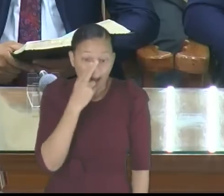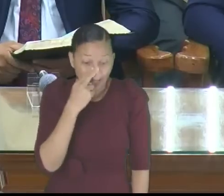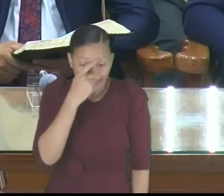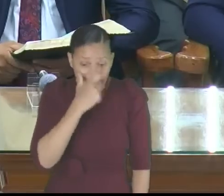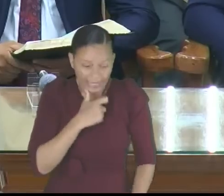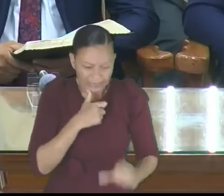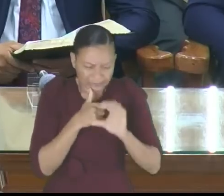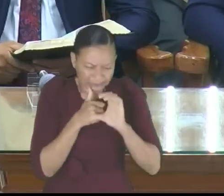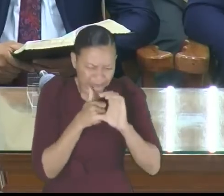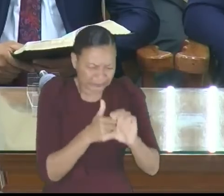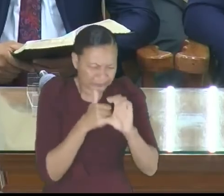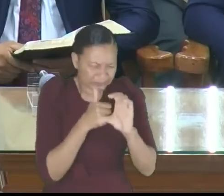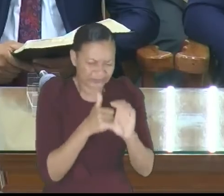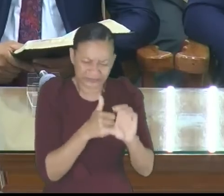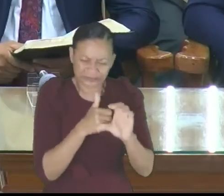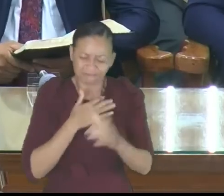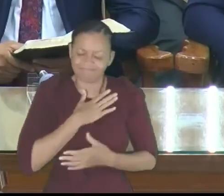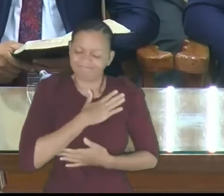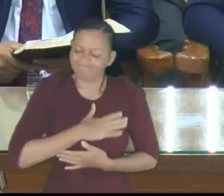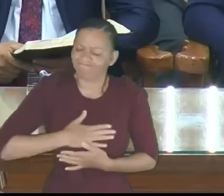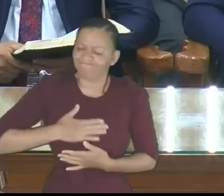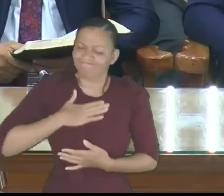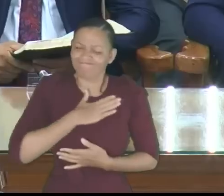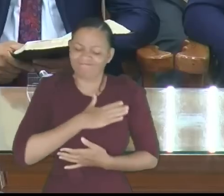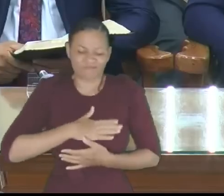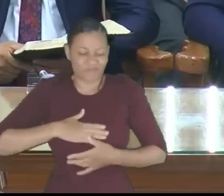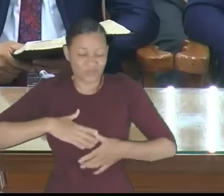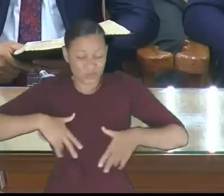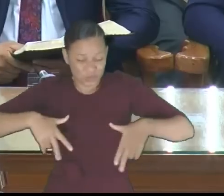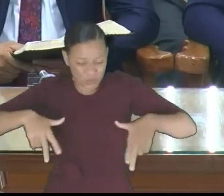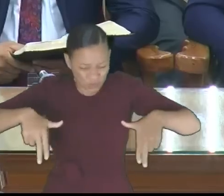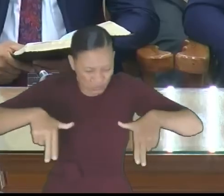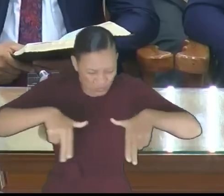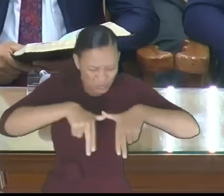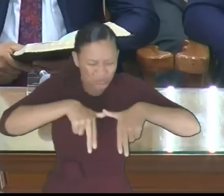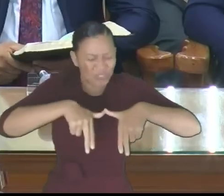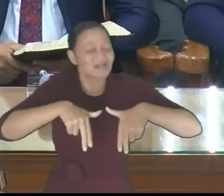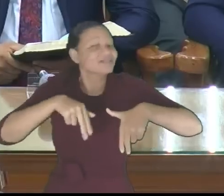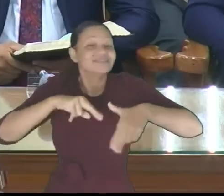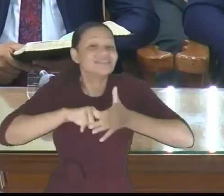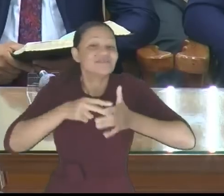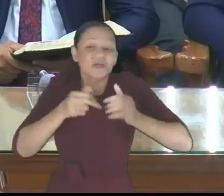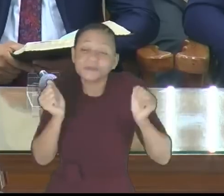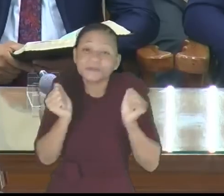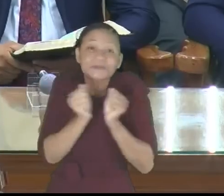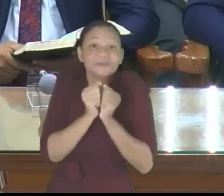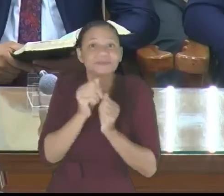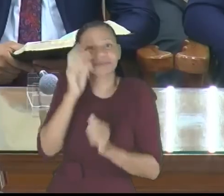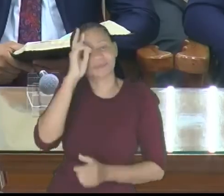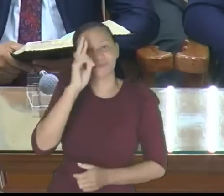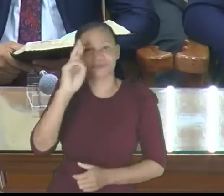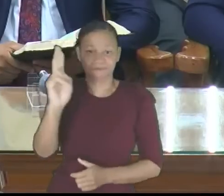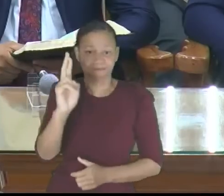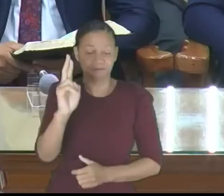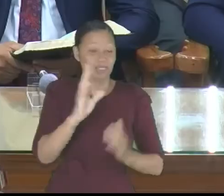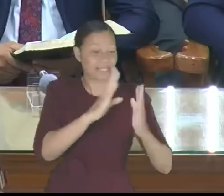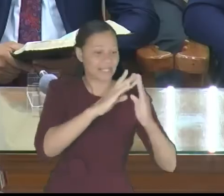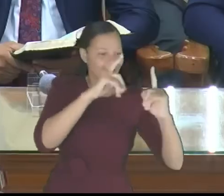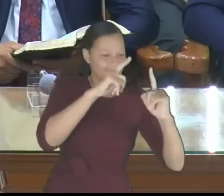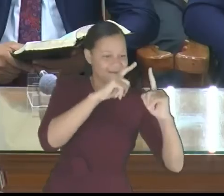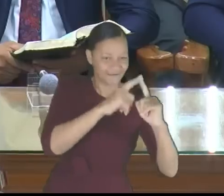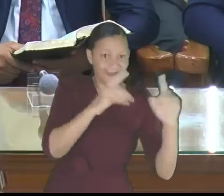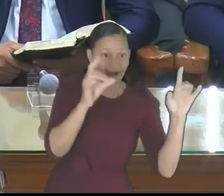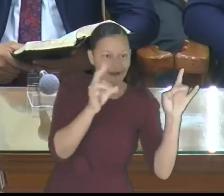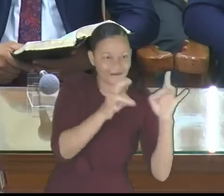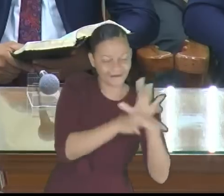vive aprazivelmente encostado ao seu amado. Quando nós saímos da igreja, nós